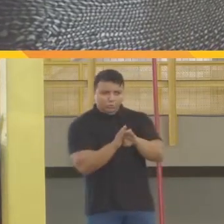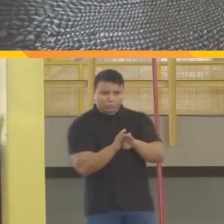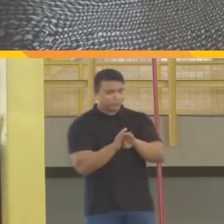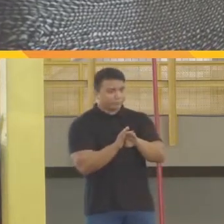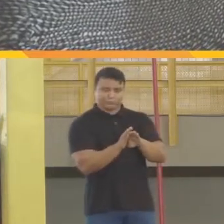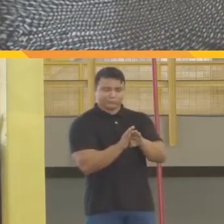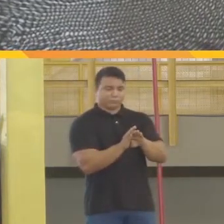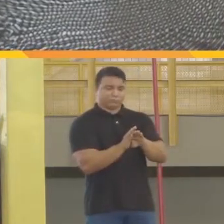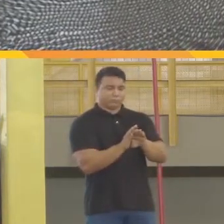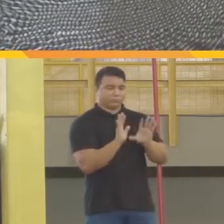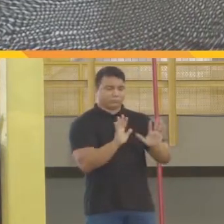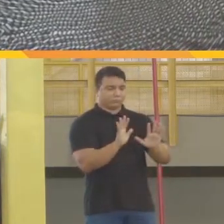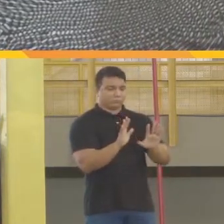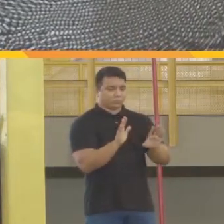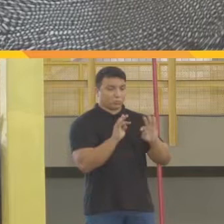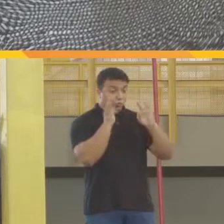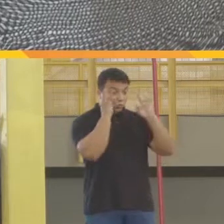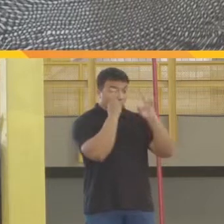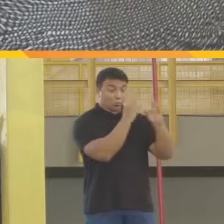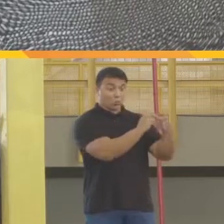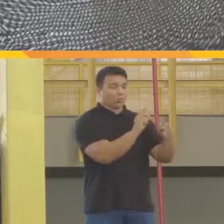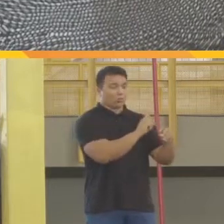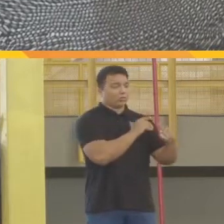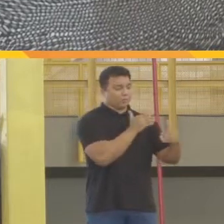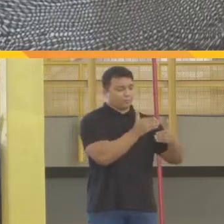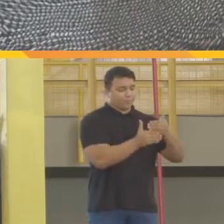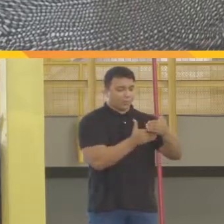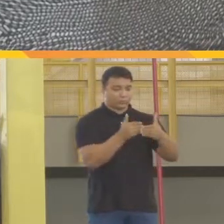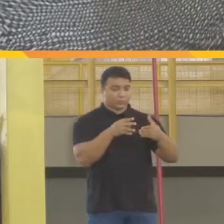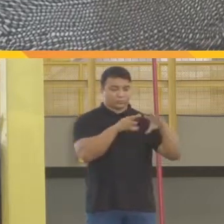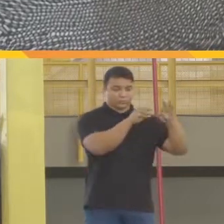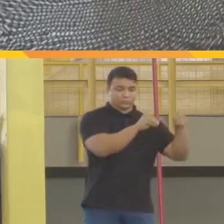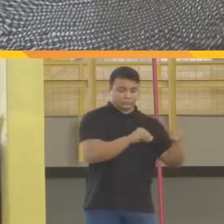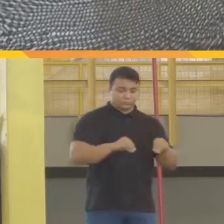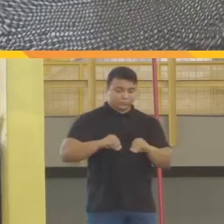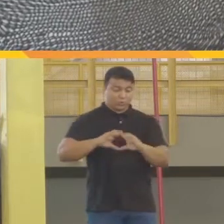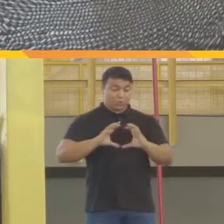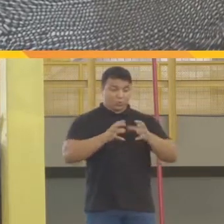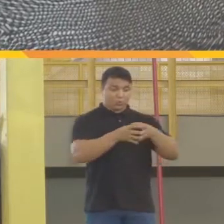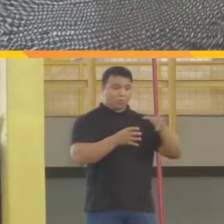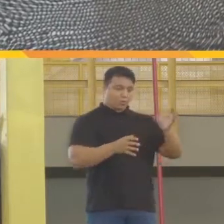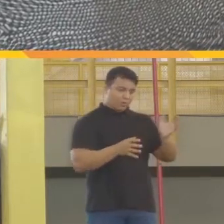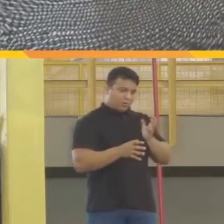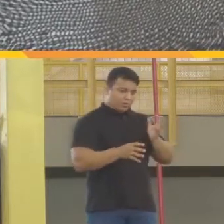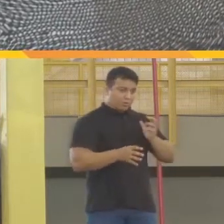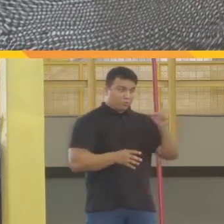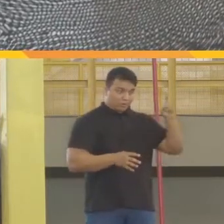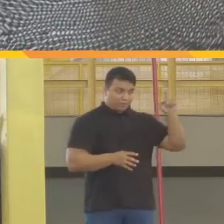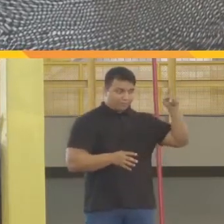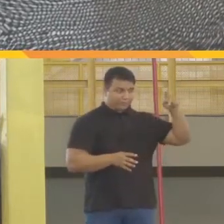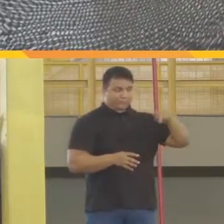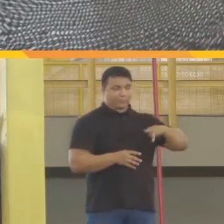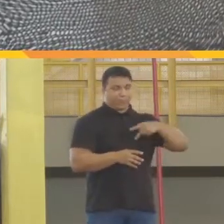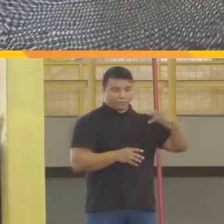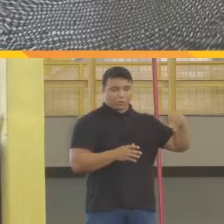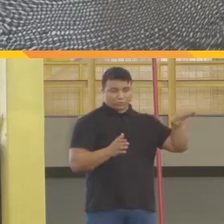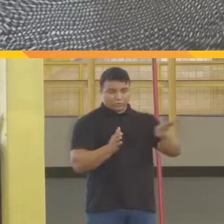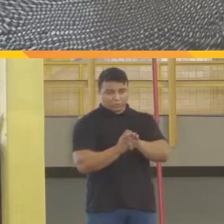ela. Verdade. É importante destacar que o processo de transferência da corte portuguesa só será concluído